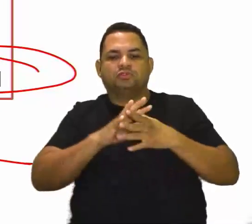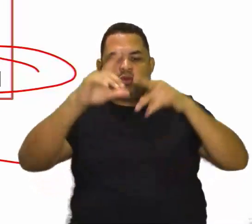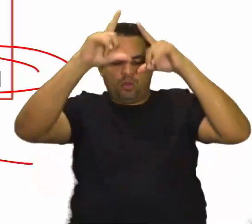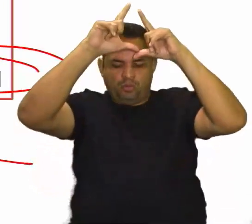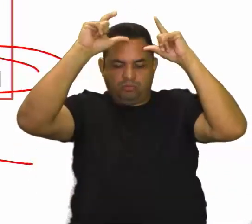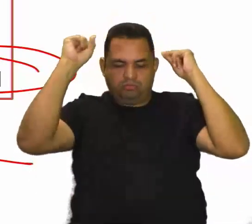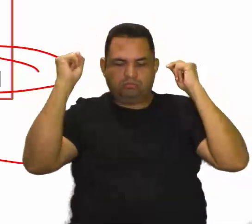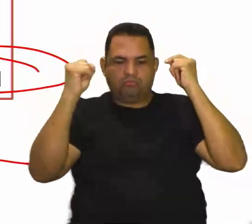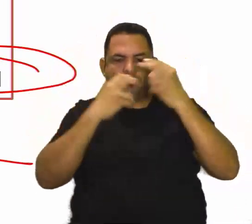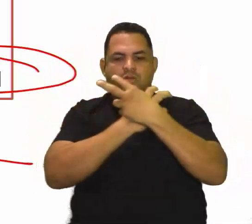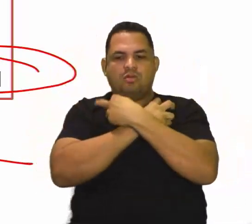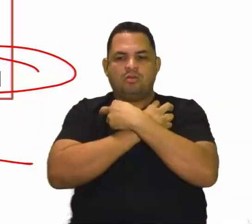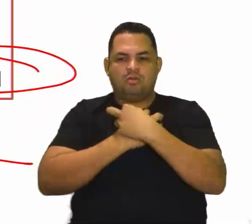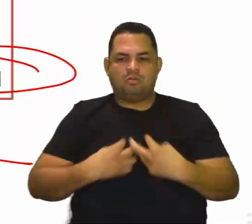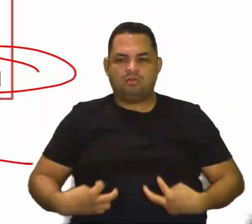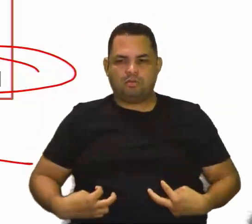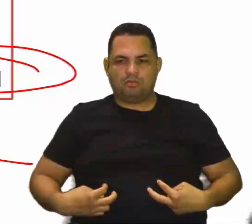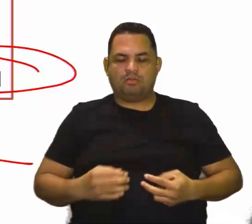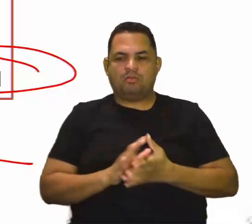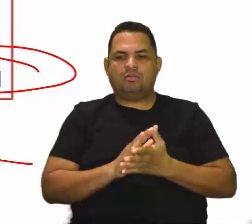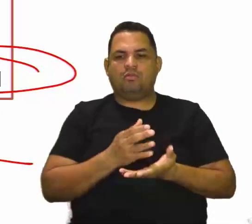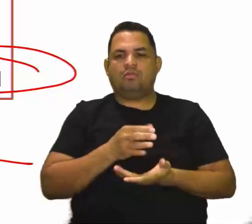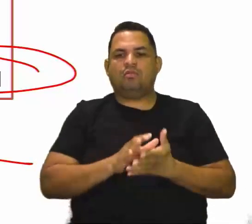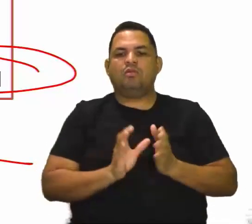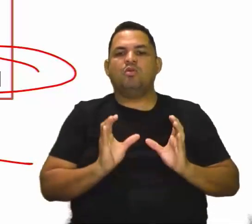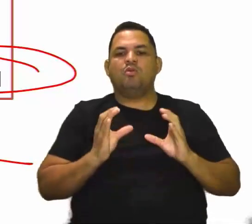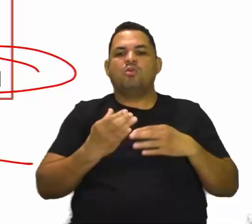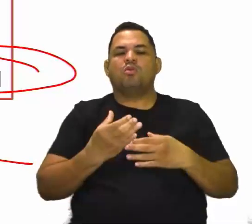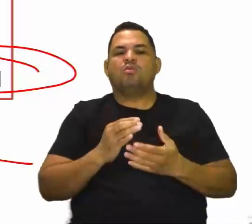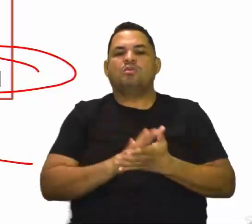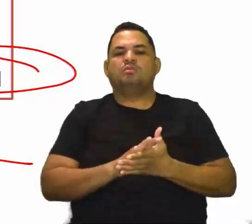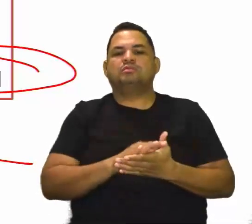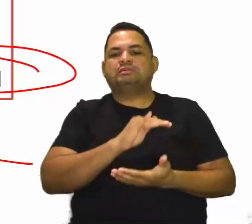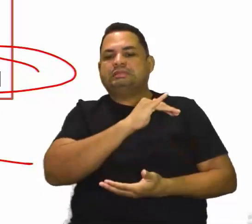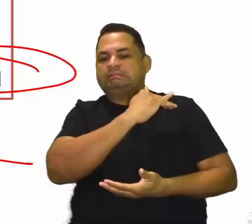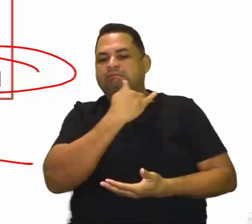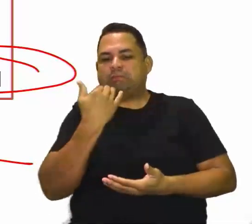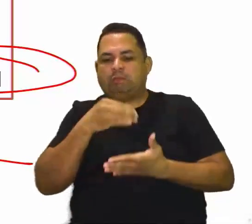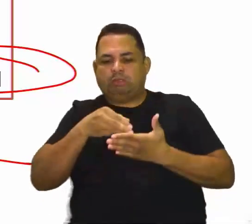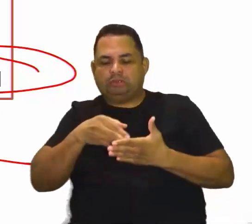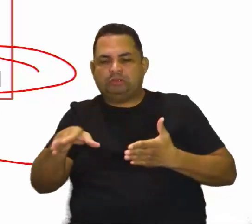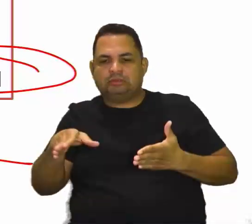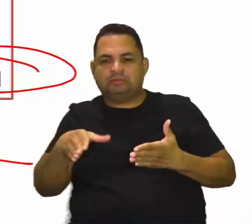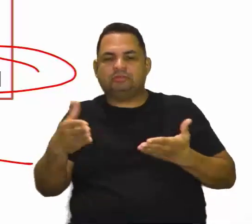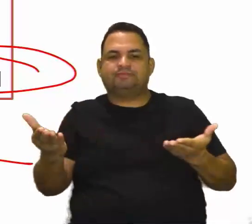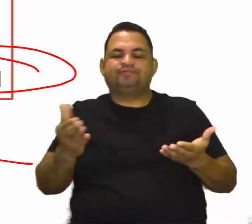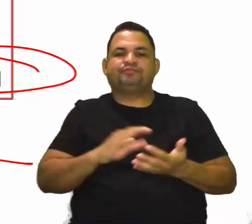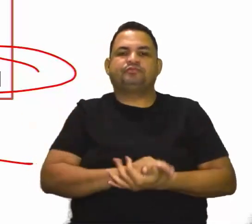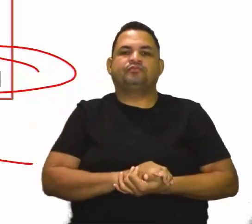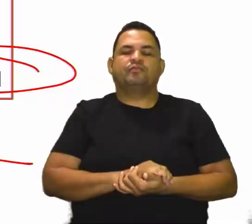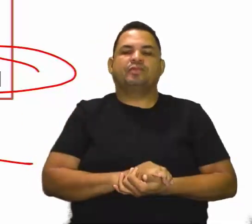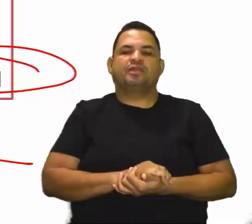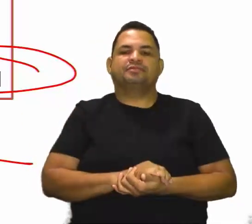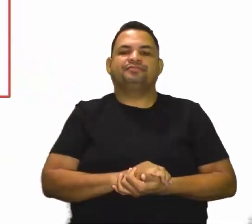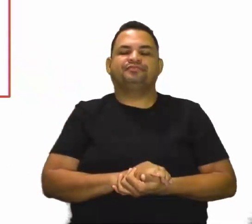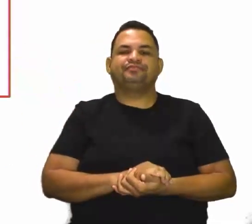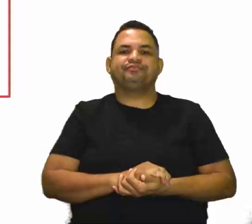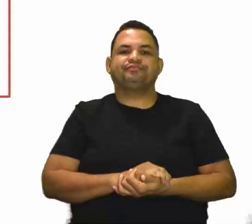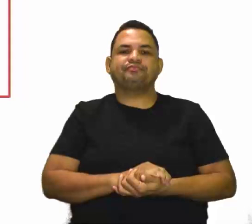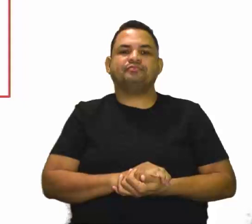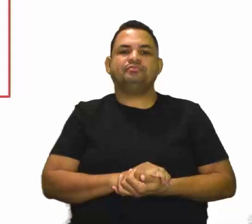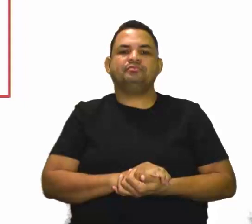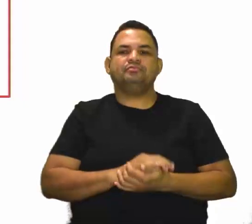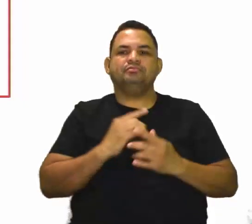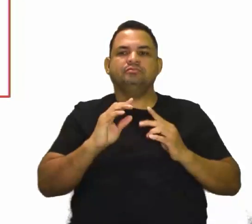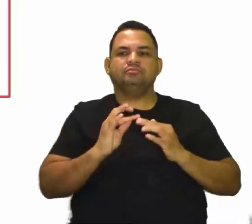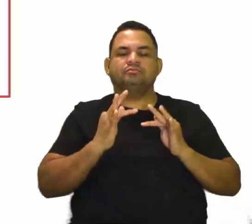Lampião. Mais um grupo que vai ser eliminado, ser atacado e eliminado. E